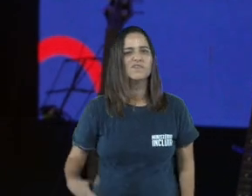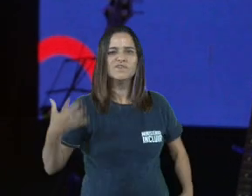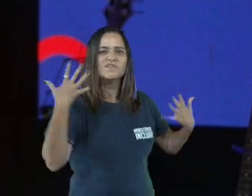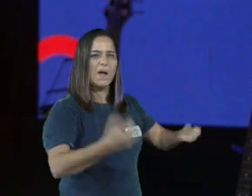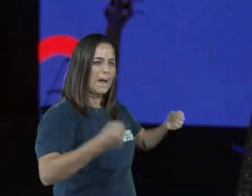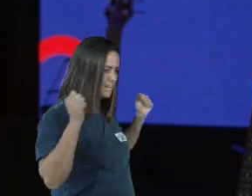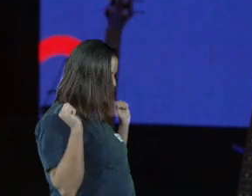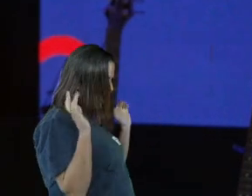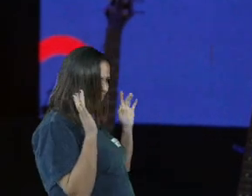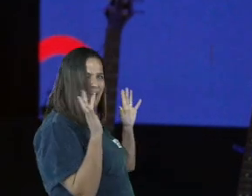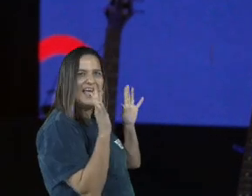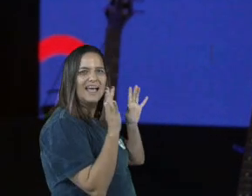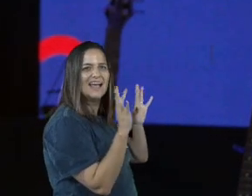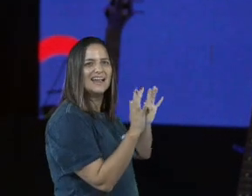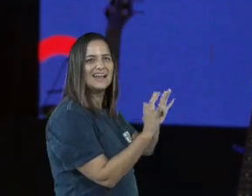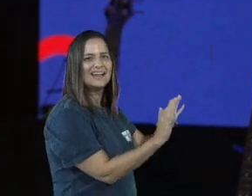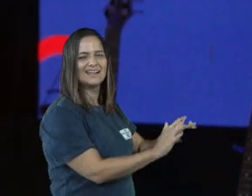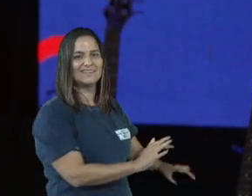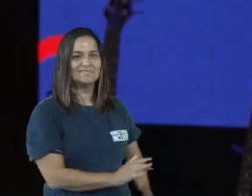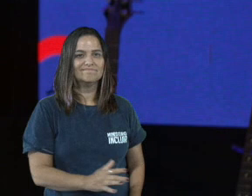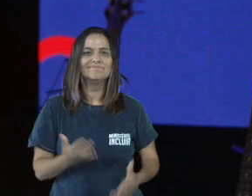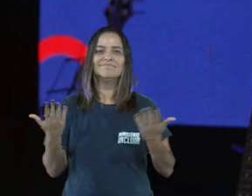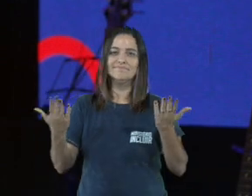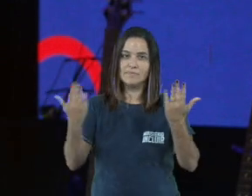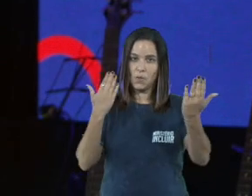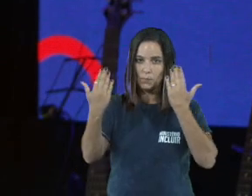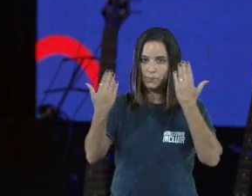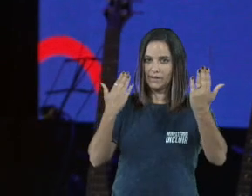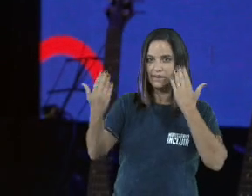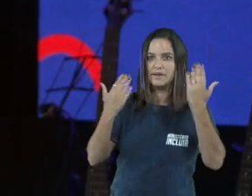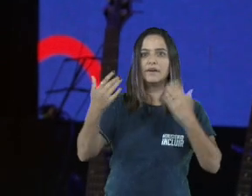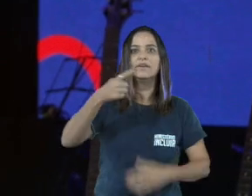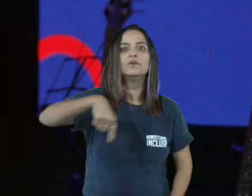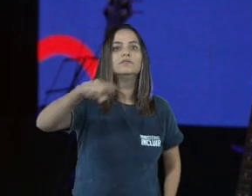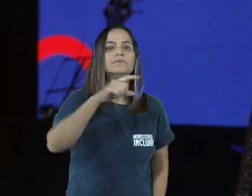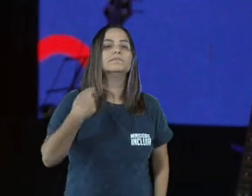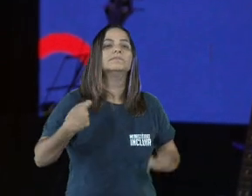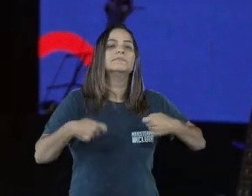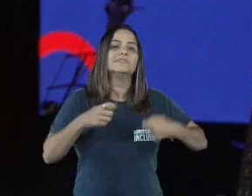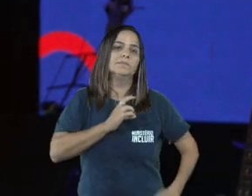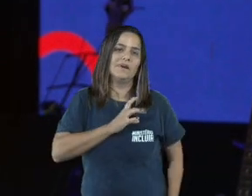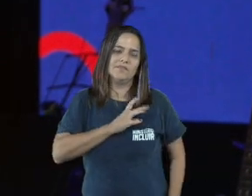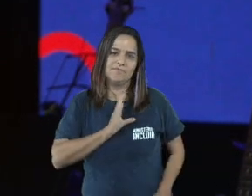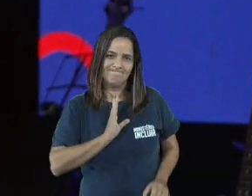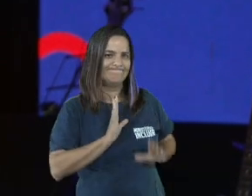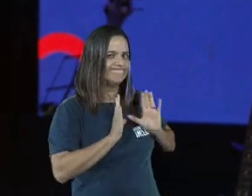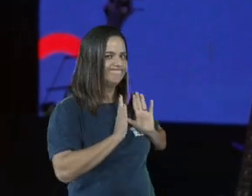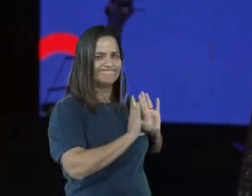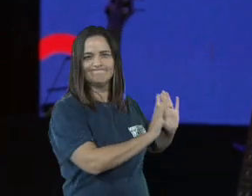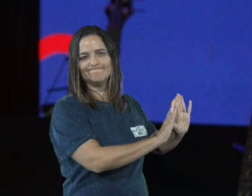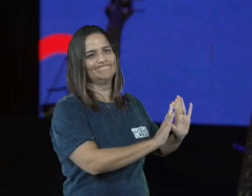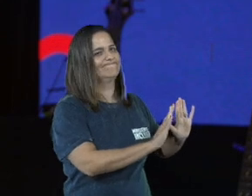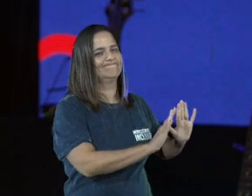a hora que você vencer seu medo e começar a aceitar os desafios que Deus acordou no teu coração teus filhos